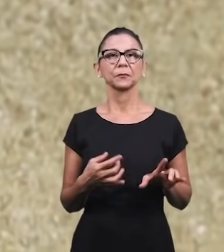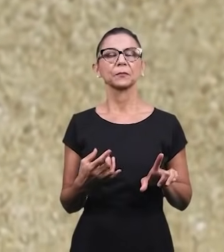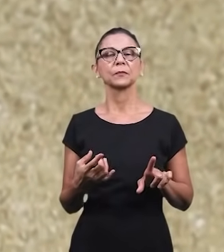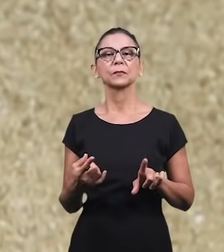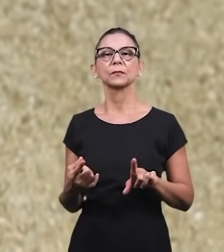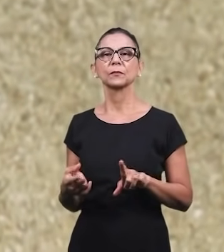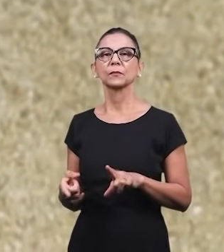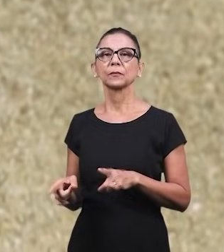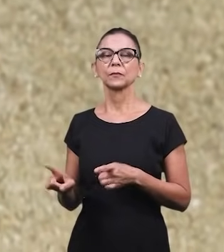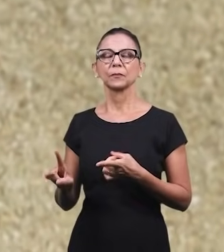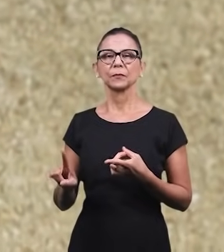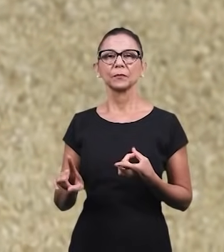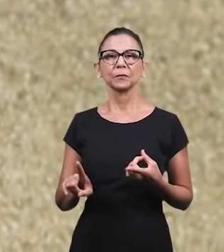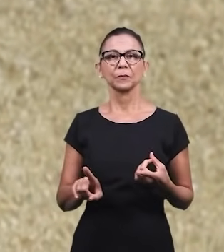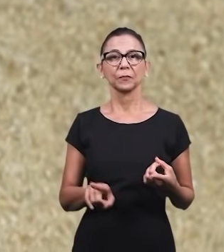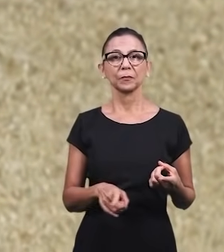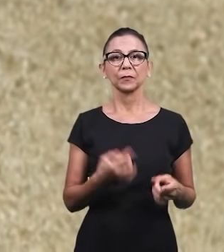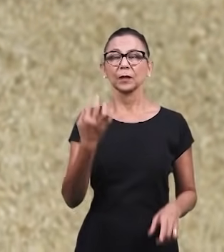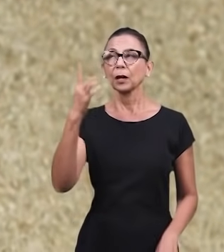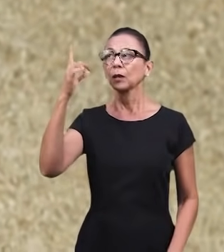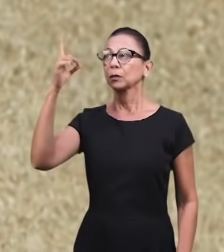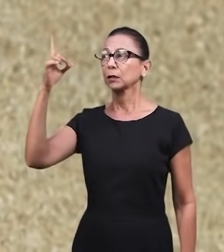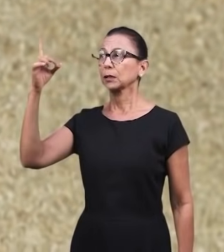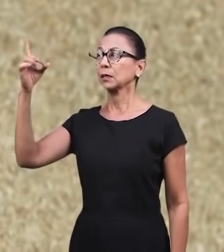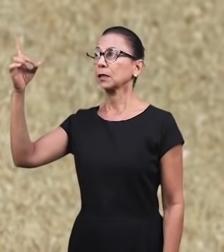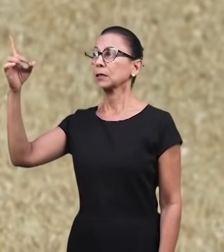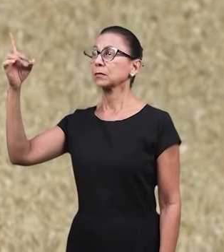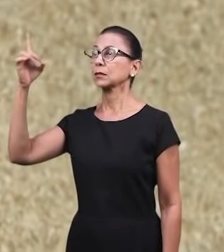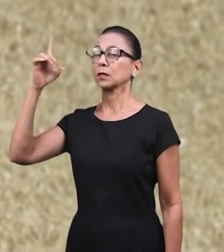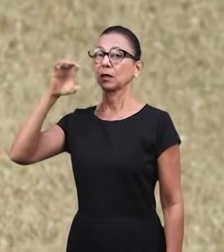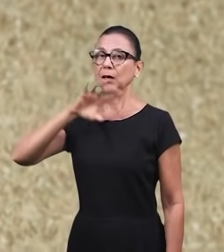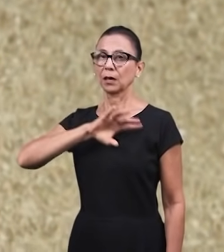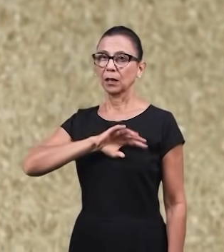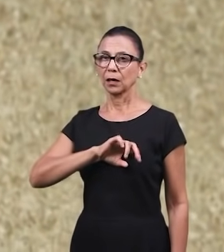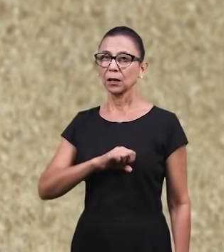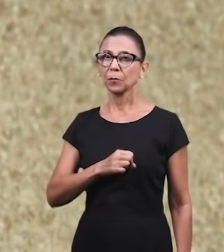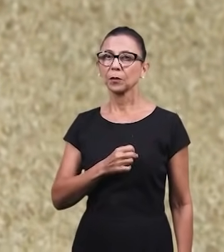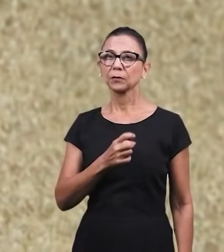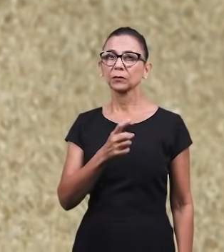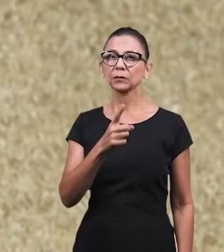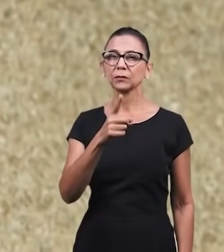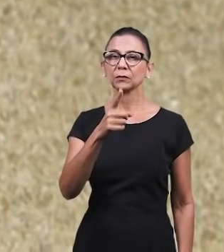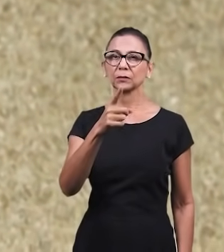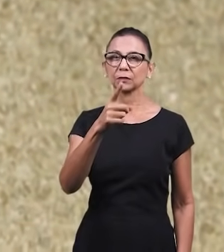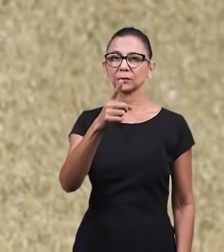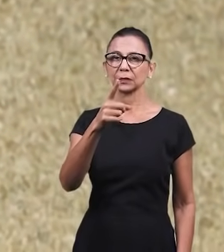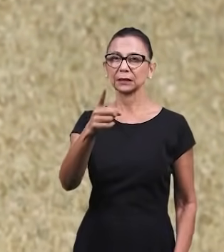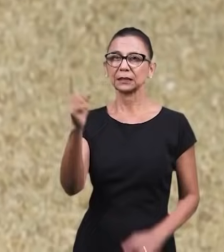Estende tua mão ao Deus que te